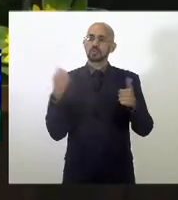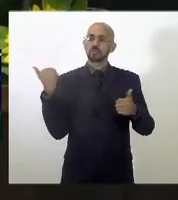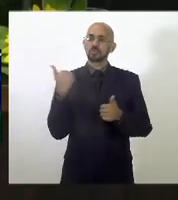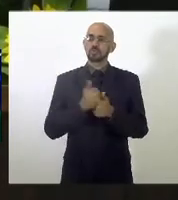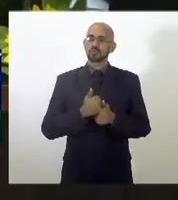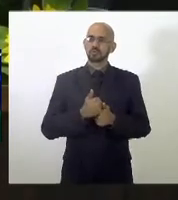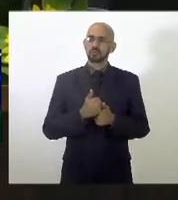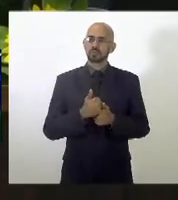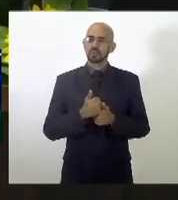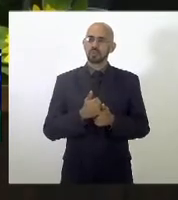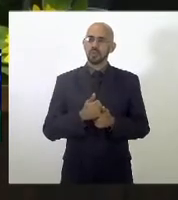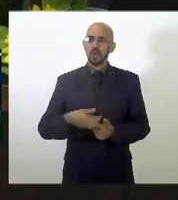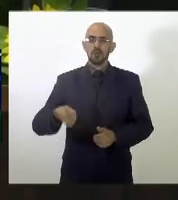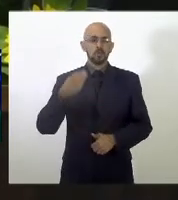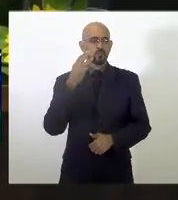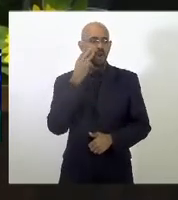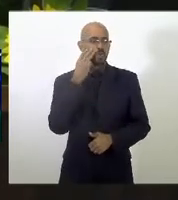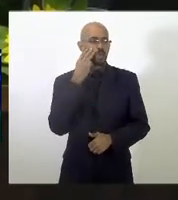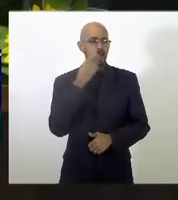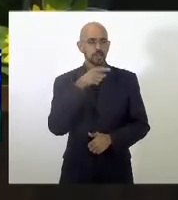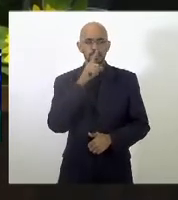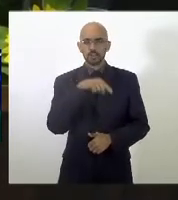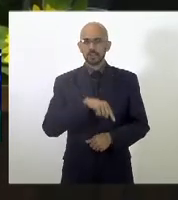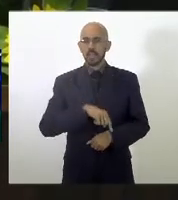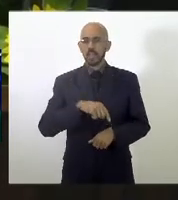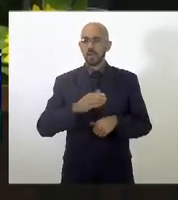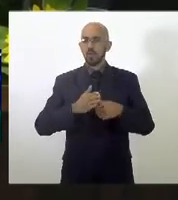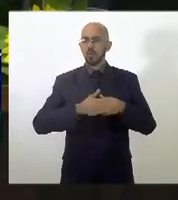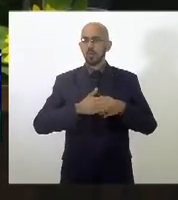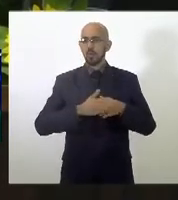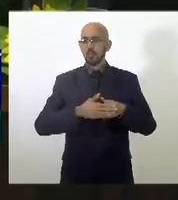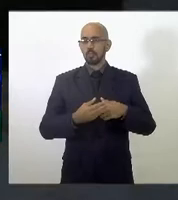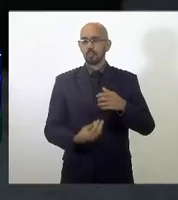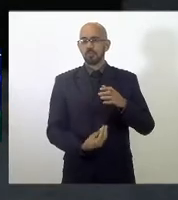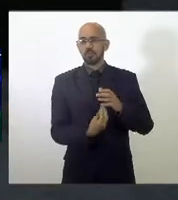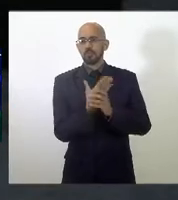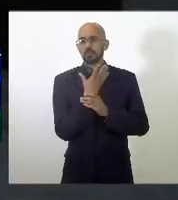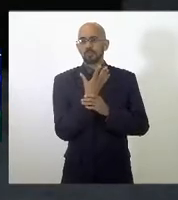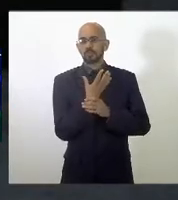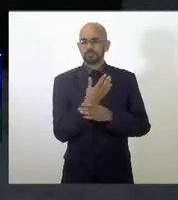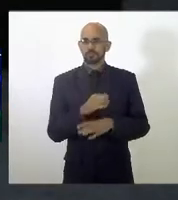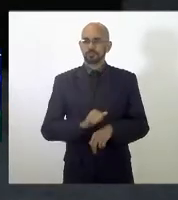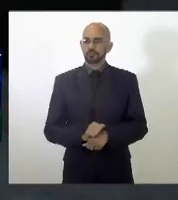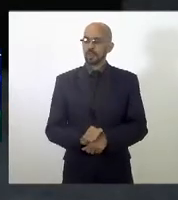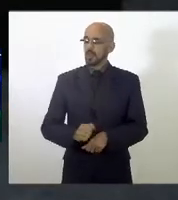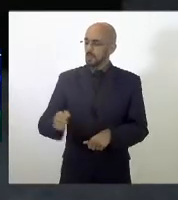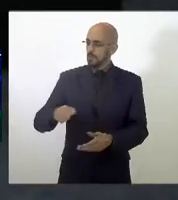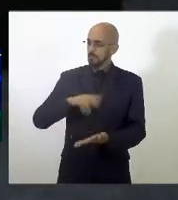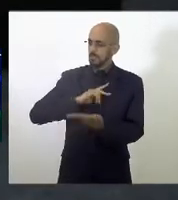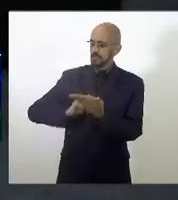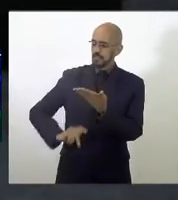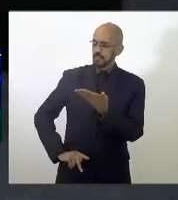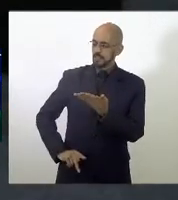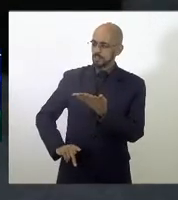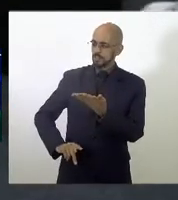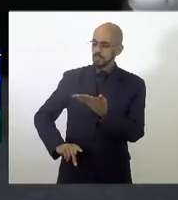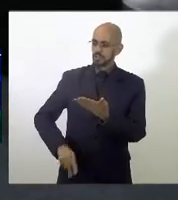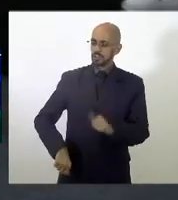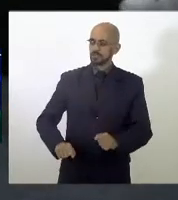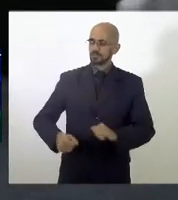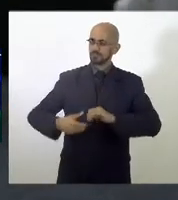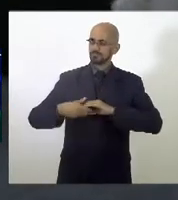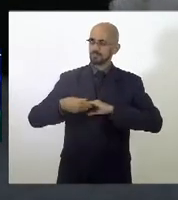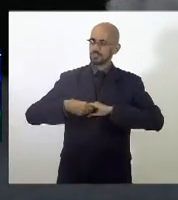Valdec Carneiro, autor da proposta original. Presidente André Siciliano, saúdo aí